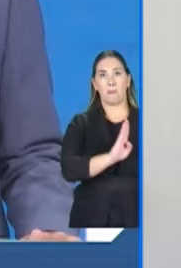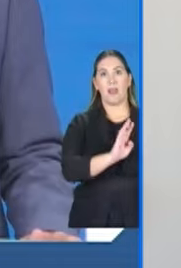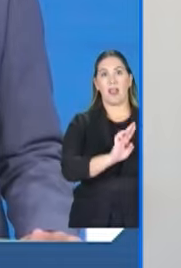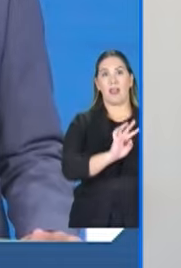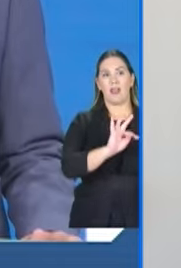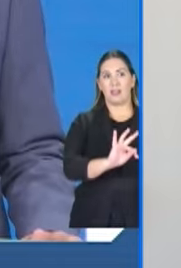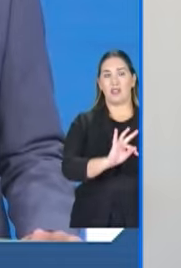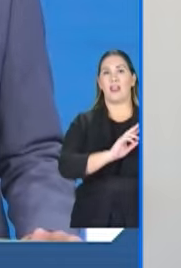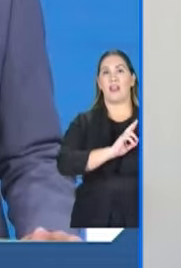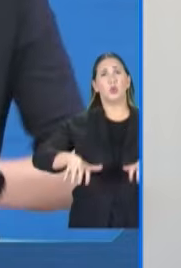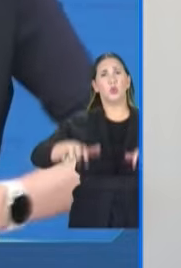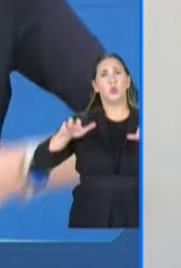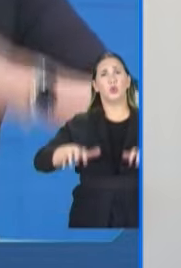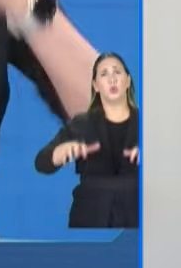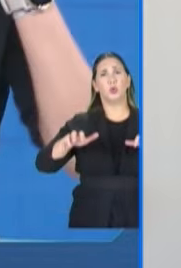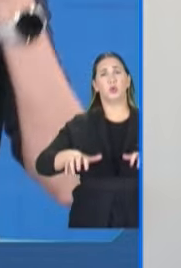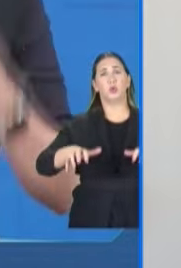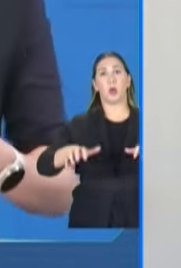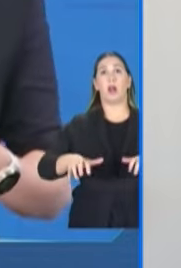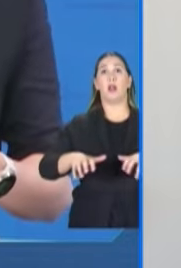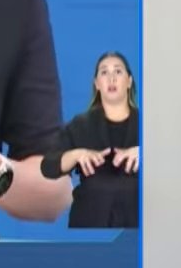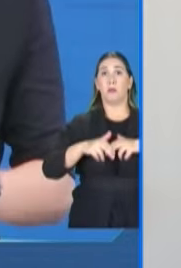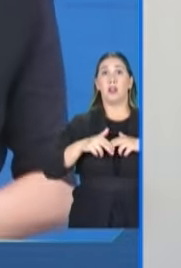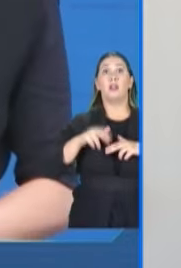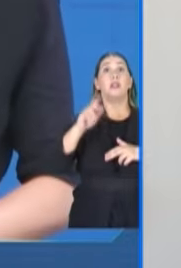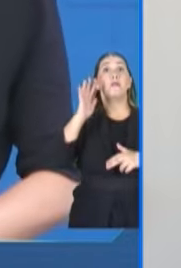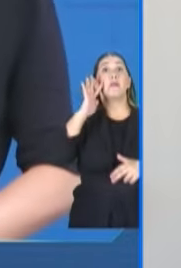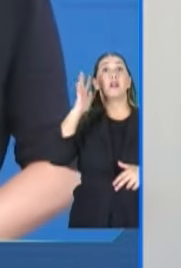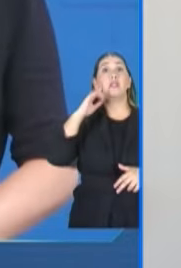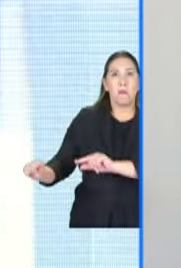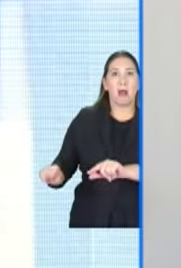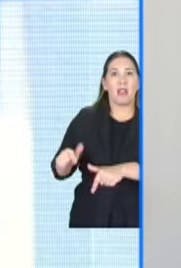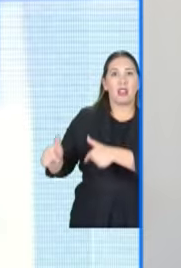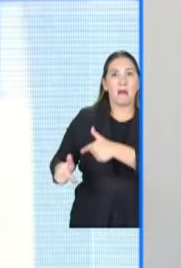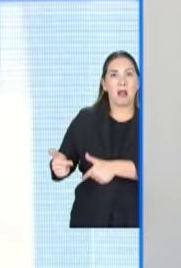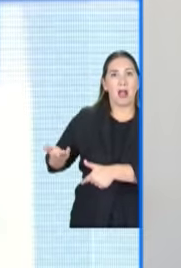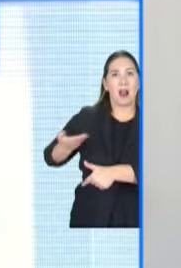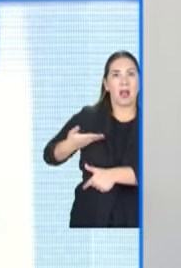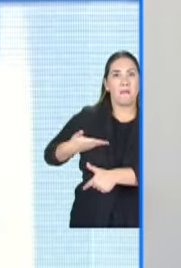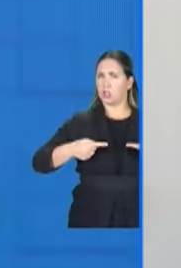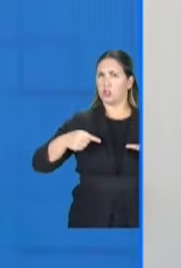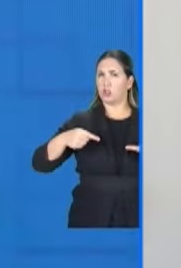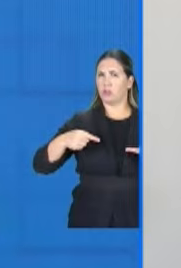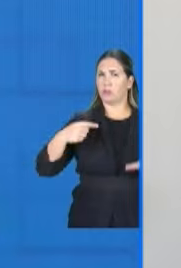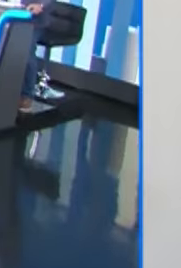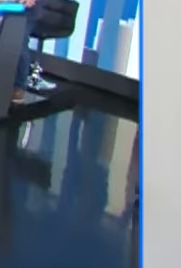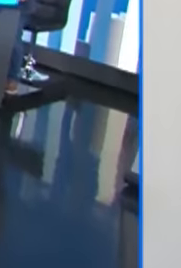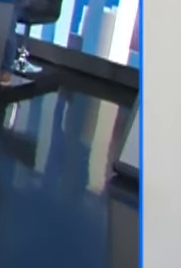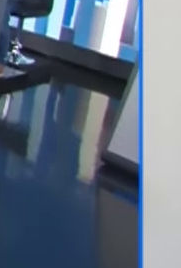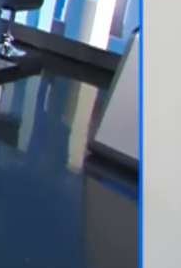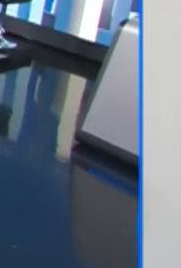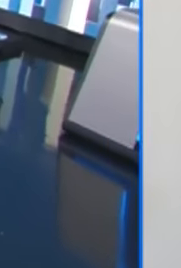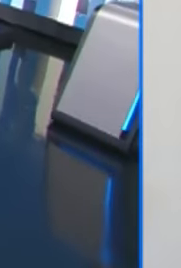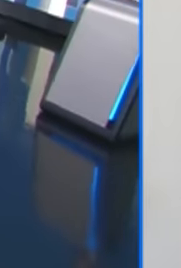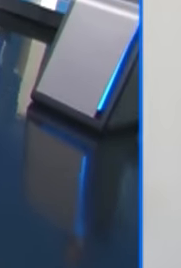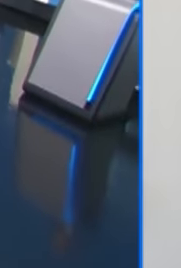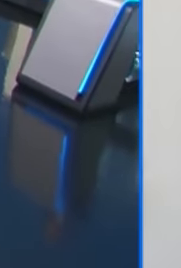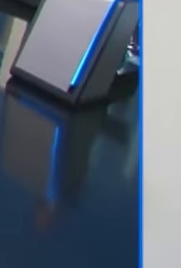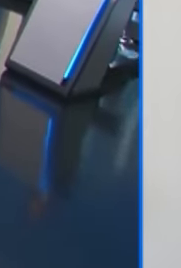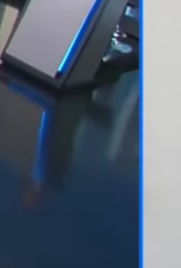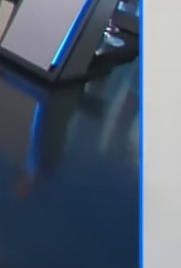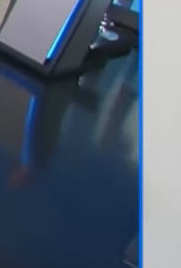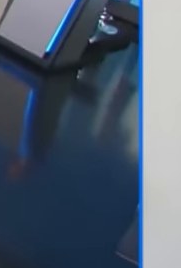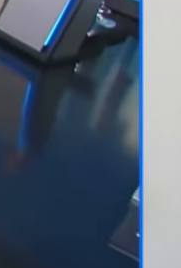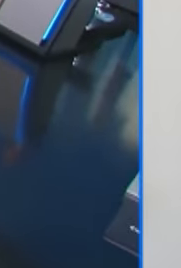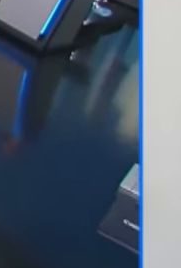ainda é de estabilidade, né? Eu queria trazer também, Afonso, o cenário da pesquisa espontânea, que